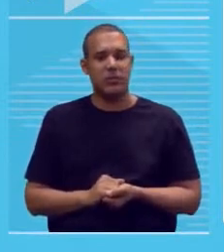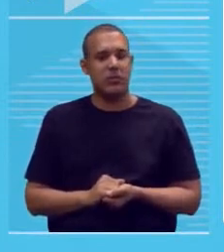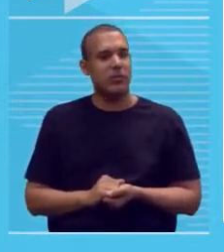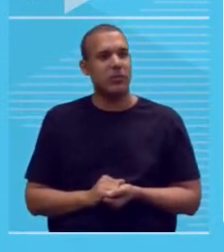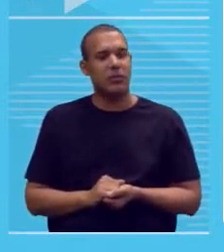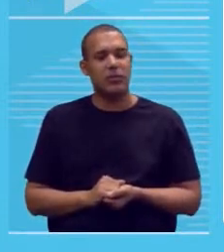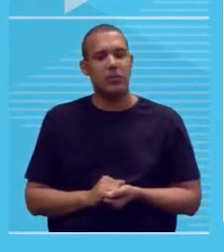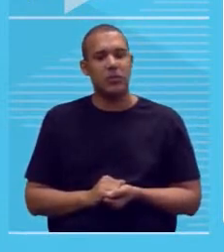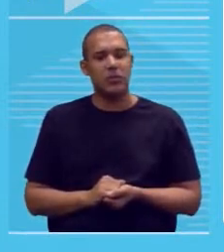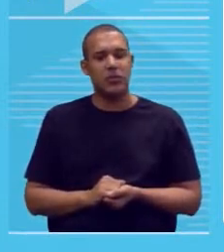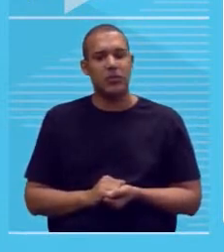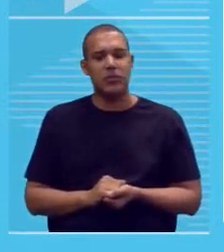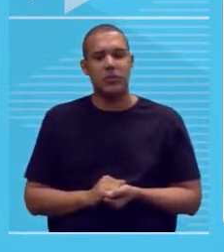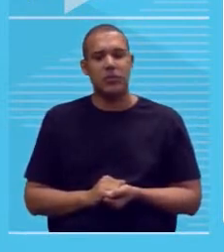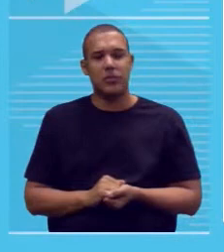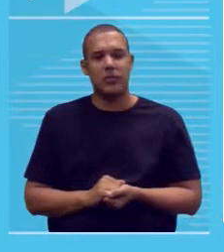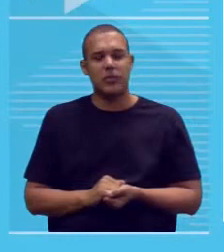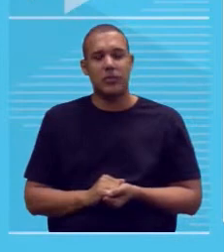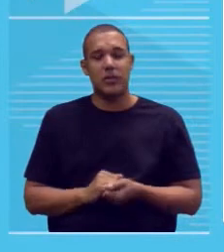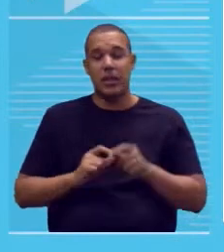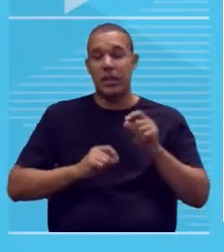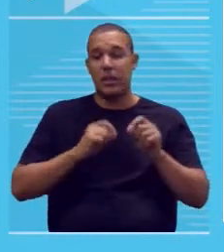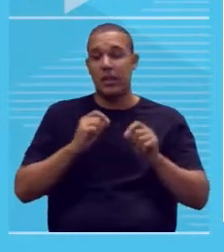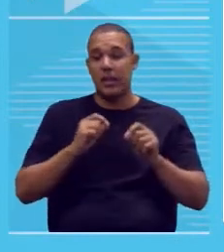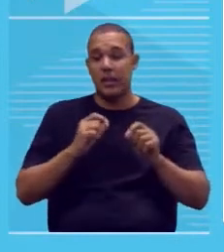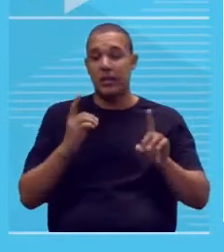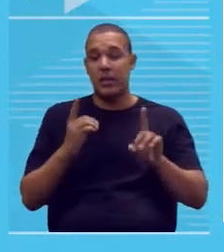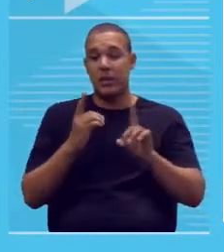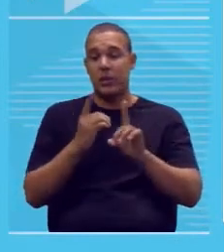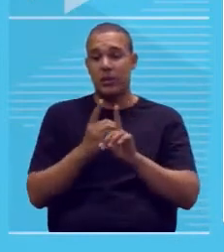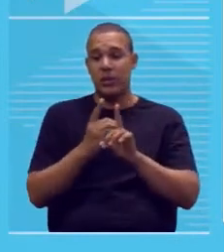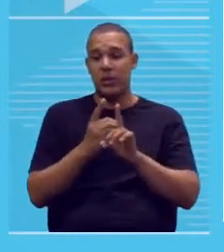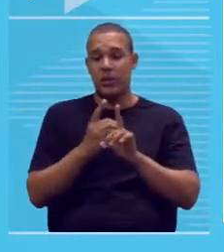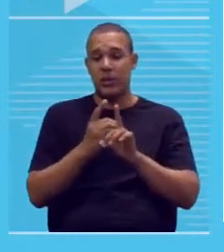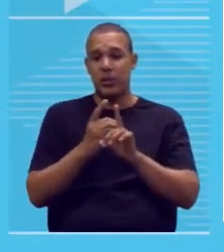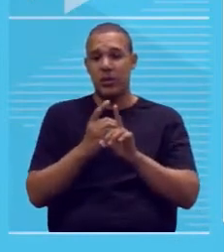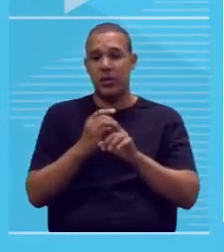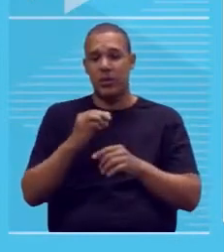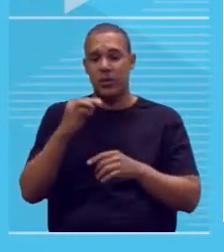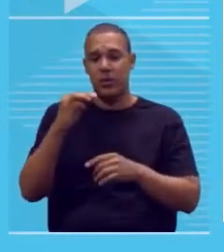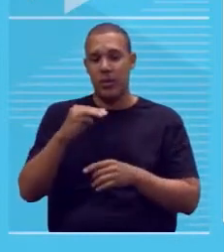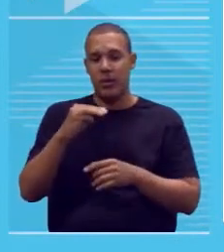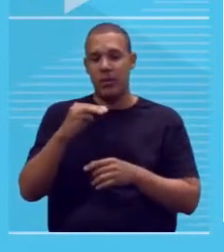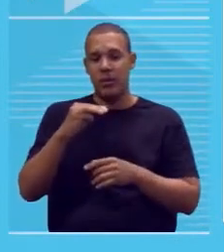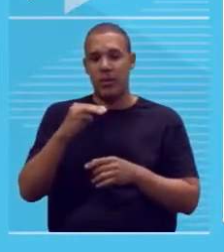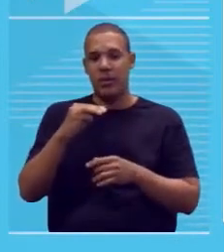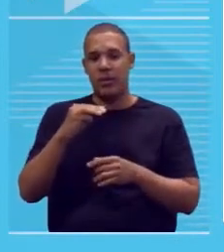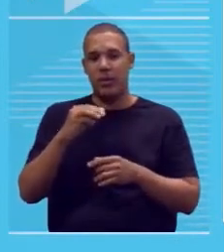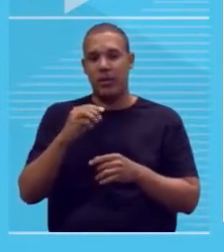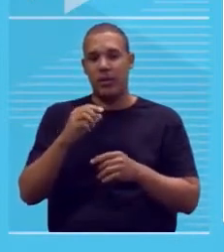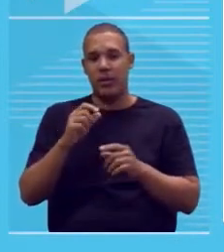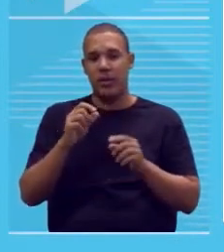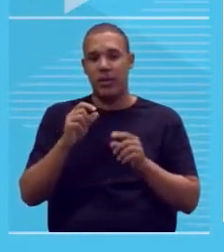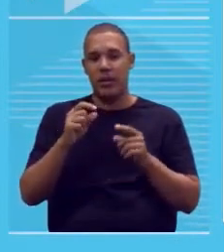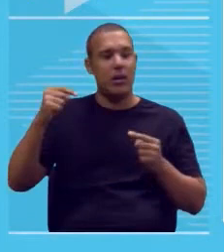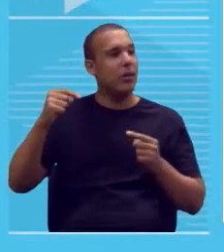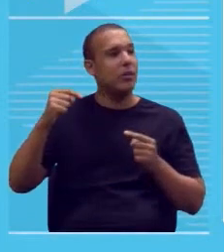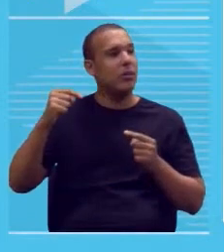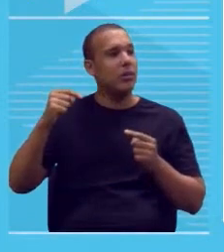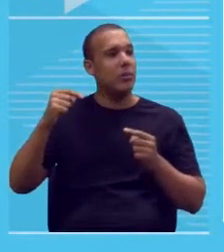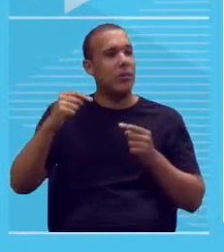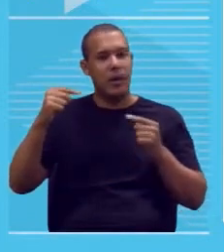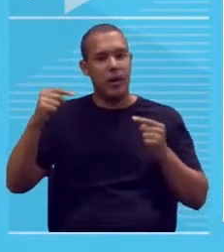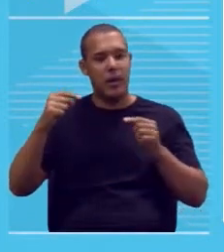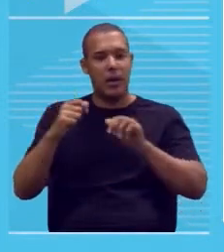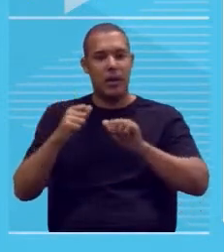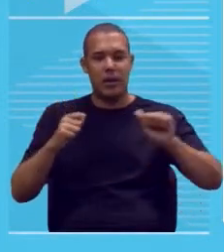gente. Ele quer que você determine o coeficiente angular da reta que passa pelos pontos